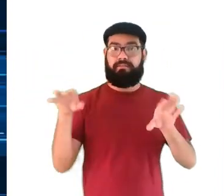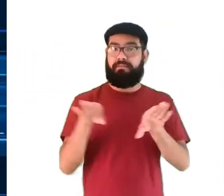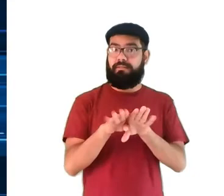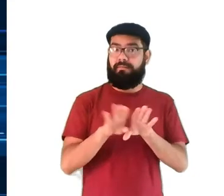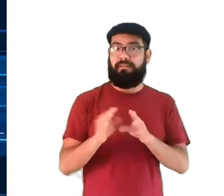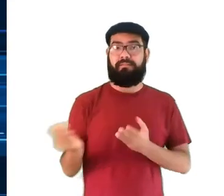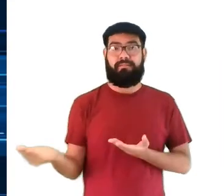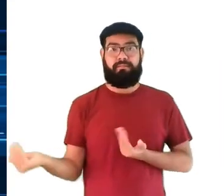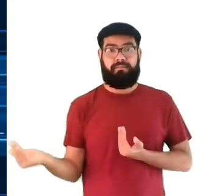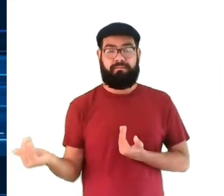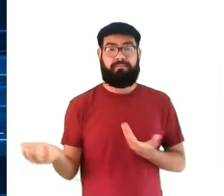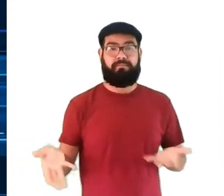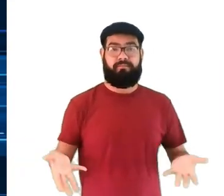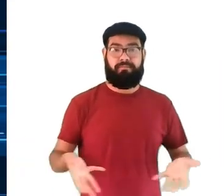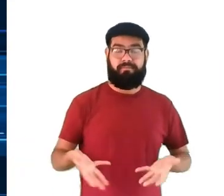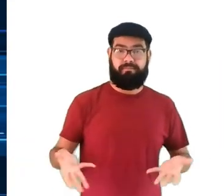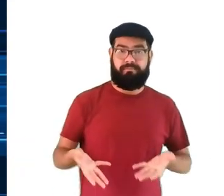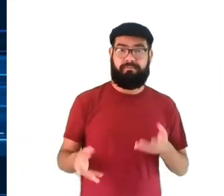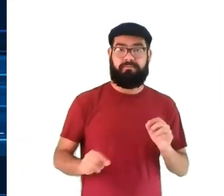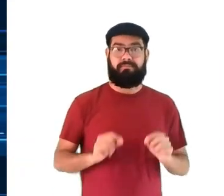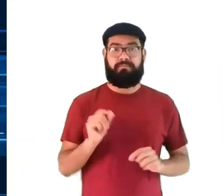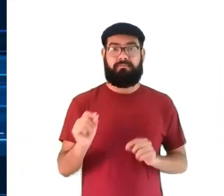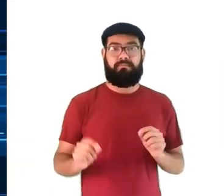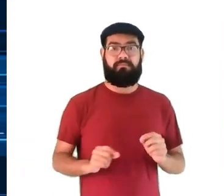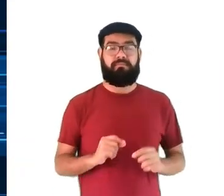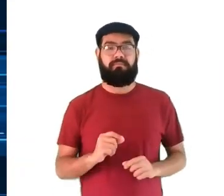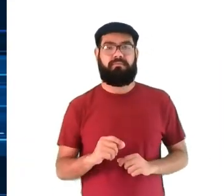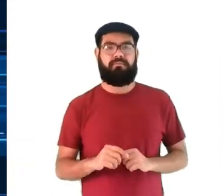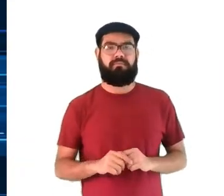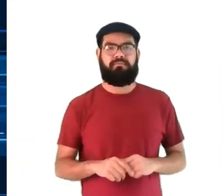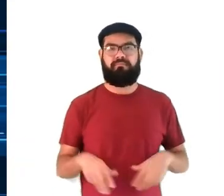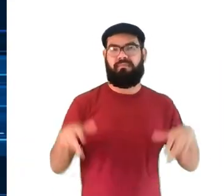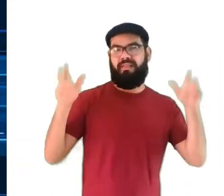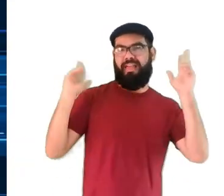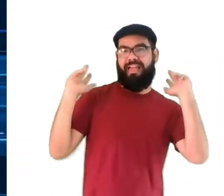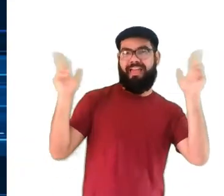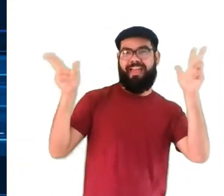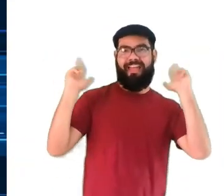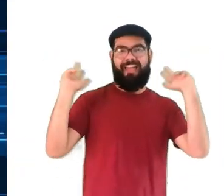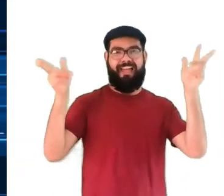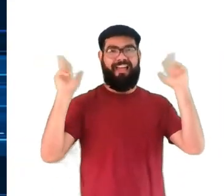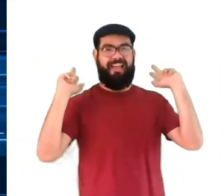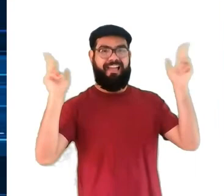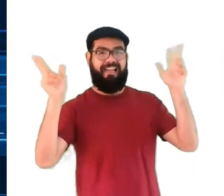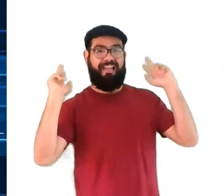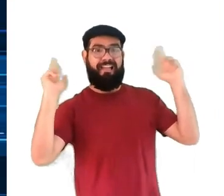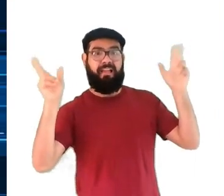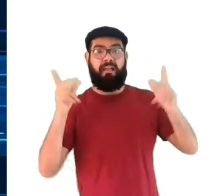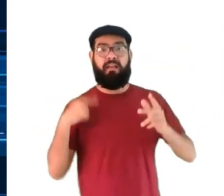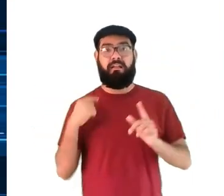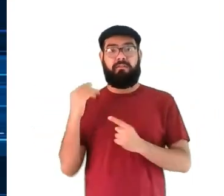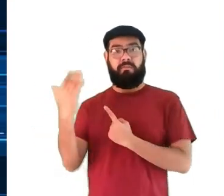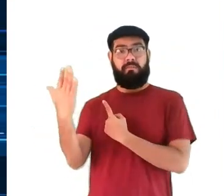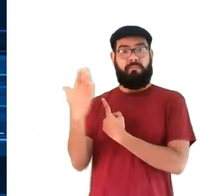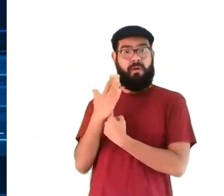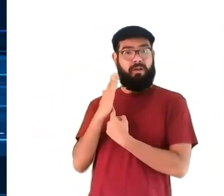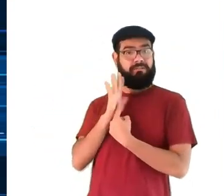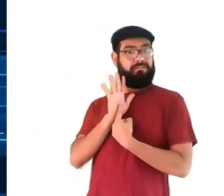atual são os hobbies, né? Que bom, que os hobbies mostram que o adolescente ele tem muita